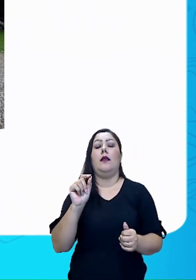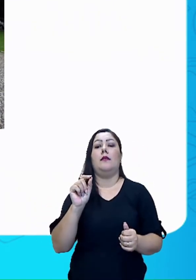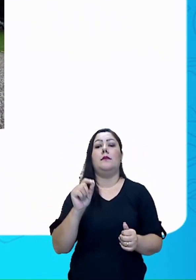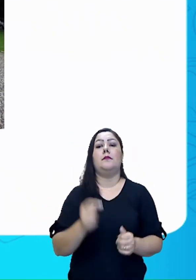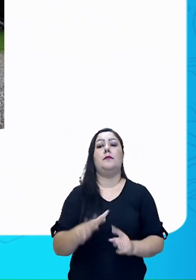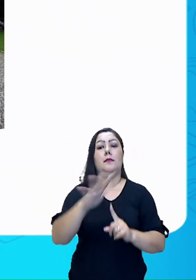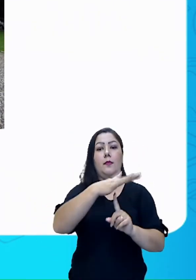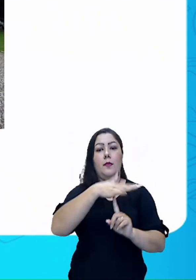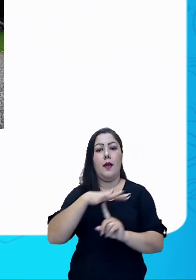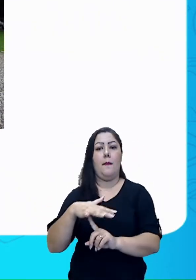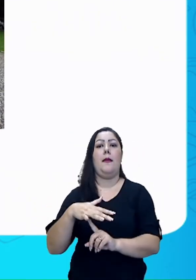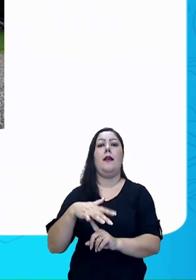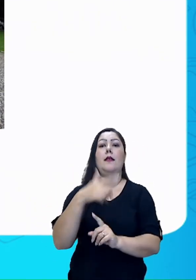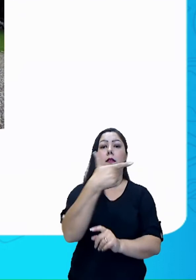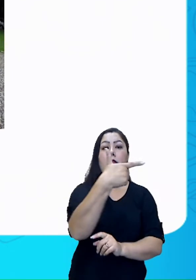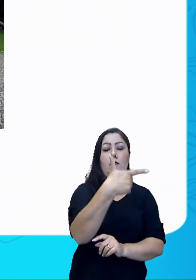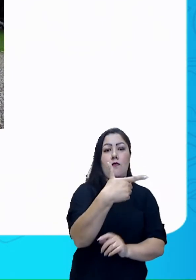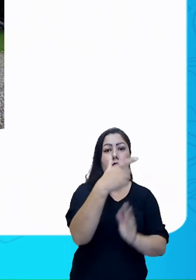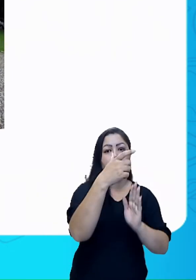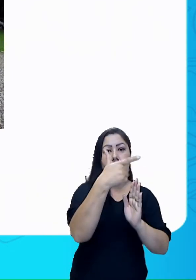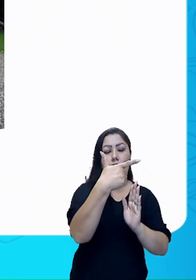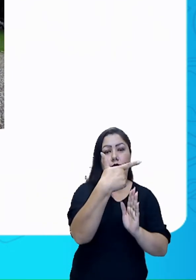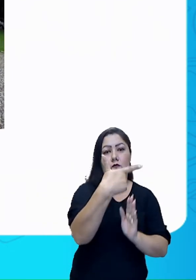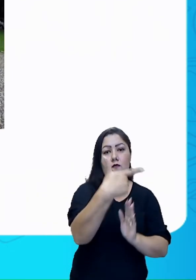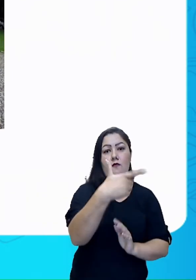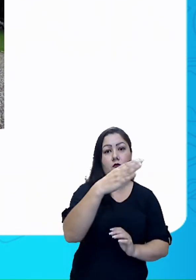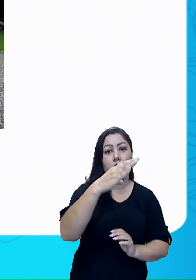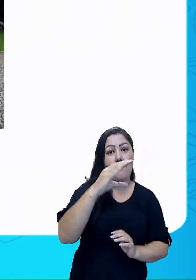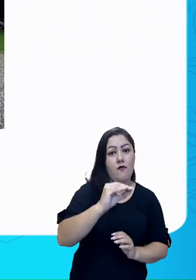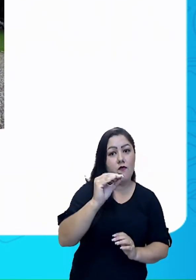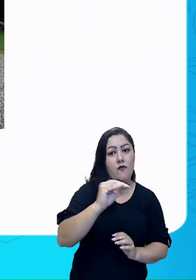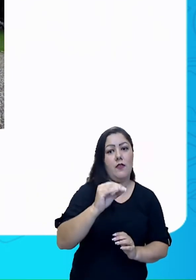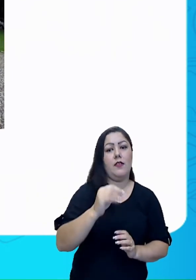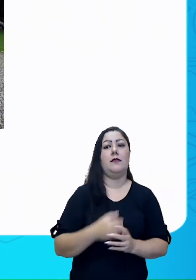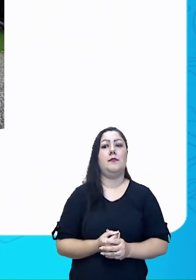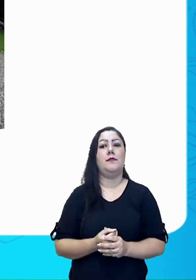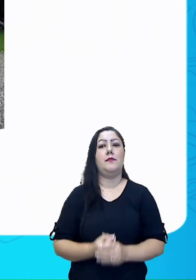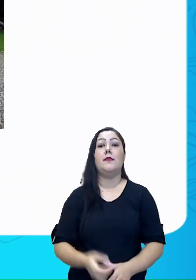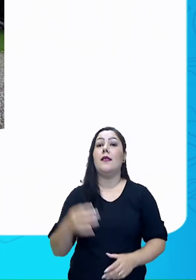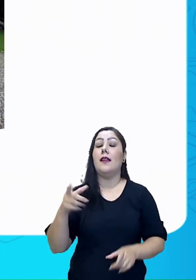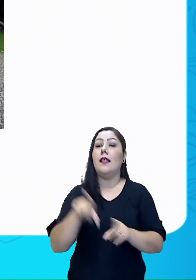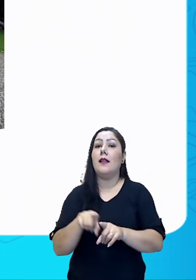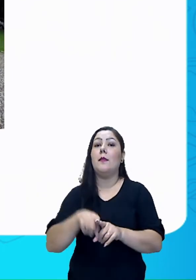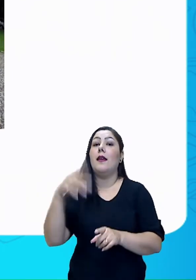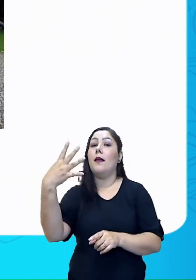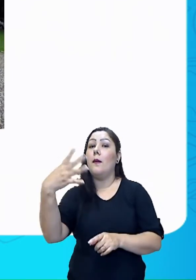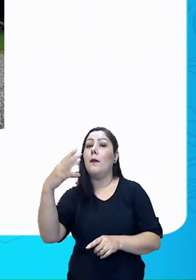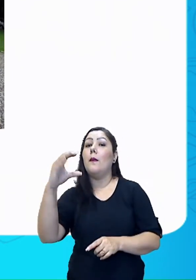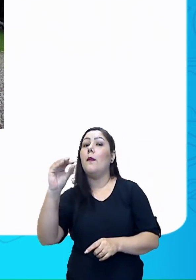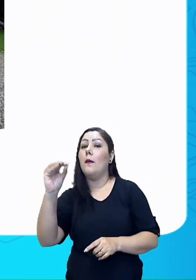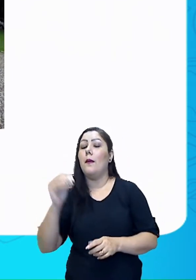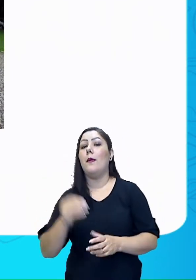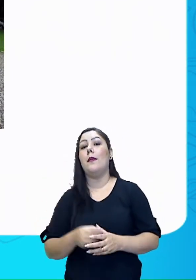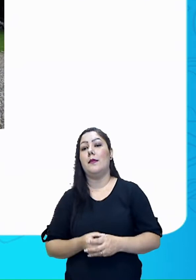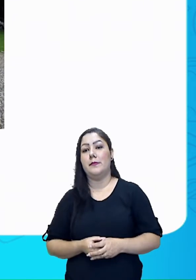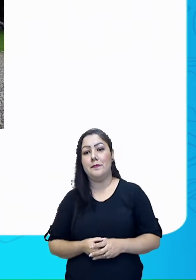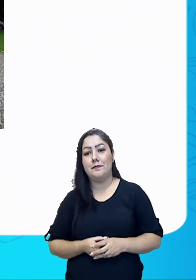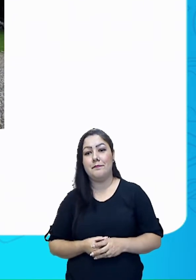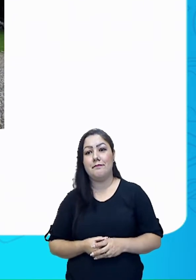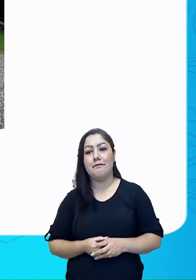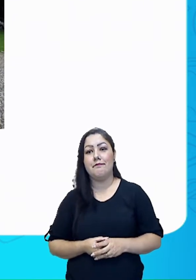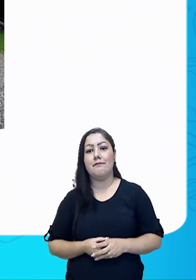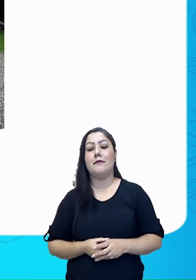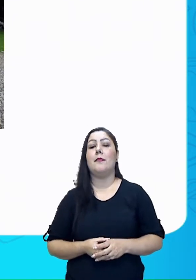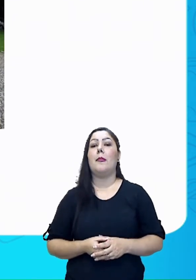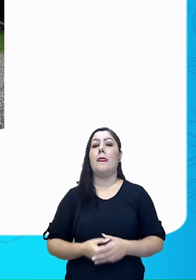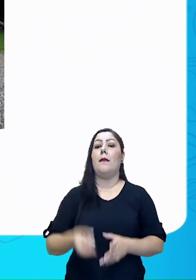anos de Governador Valadares, a Praça do 40º, 40 anos. Foram monumentos para